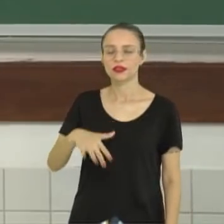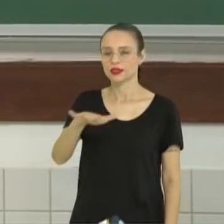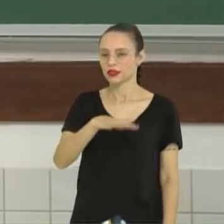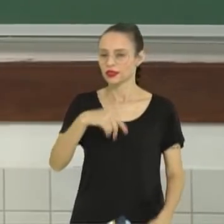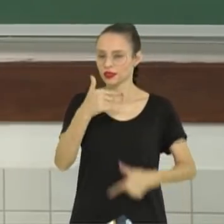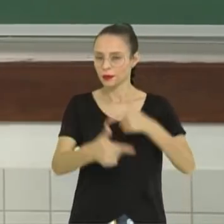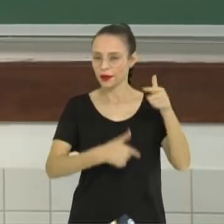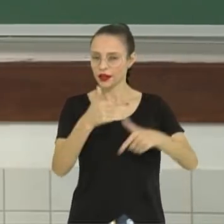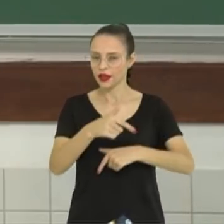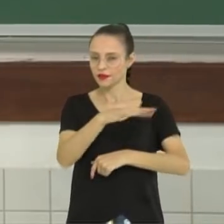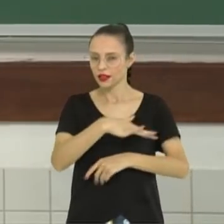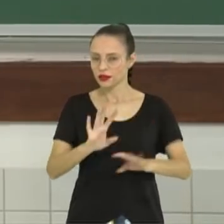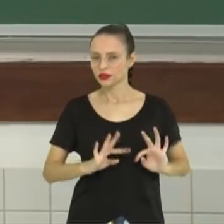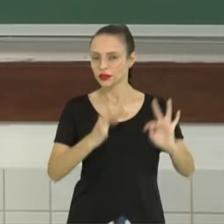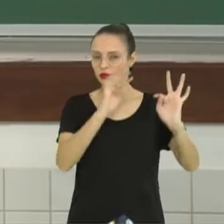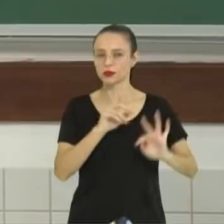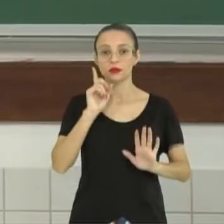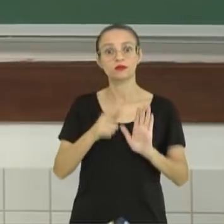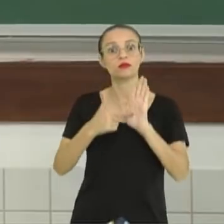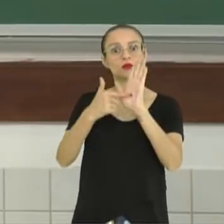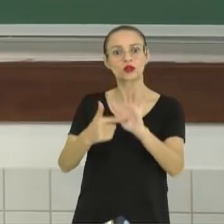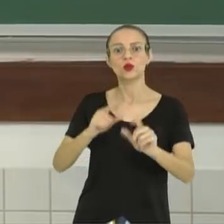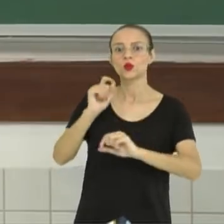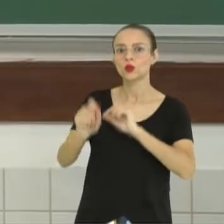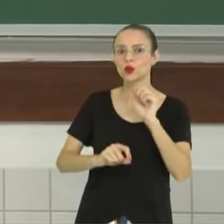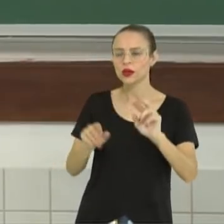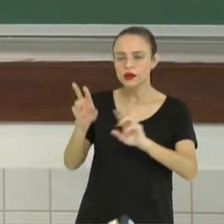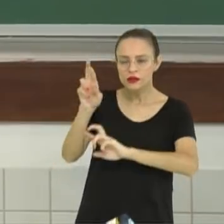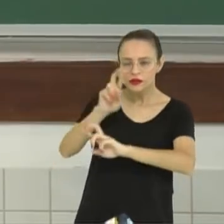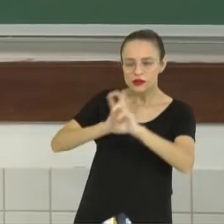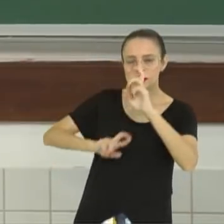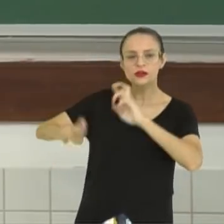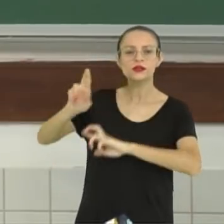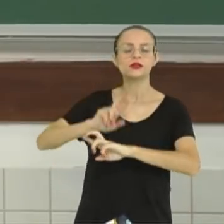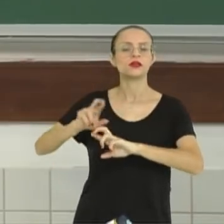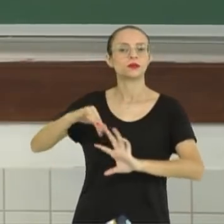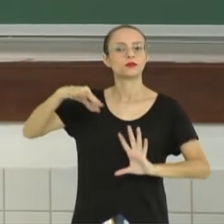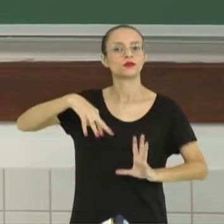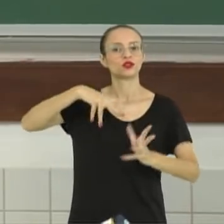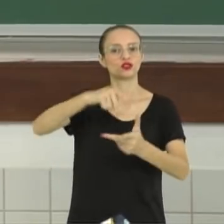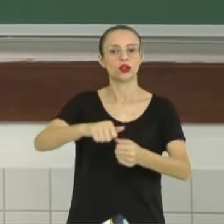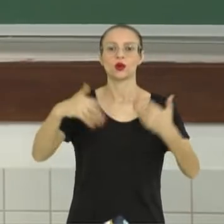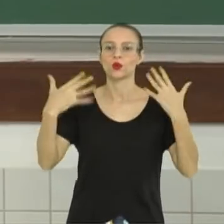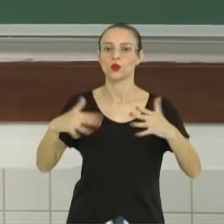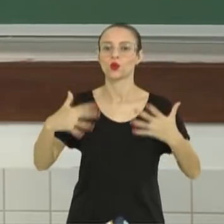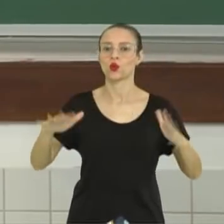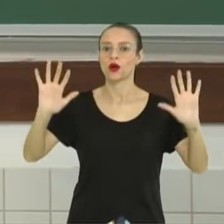inteligência americana, revelou para o mundo, né, o esquema de espionagem mundial aí que abalou a